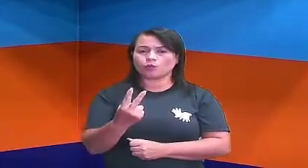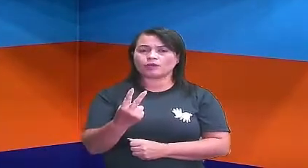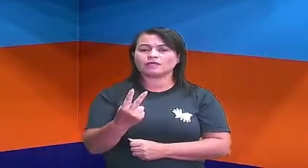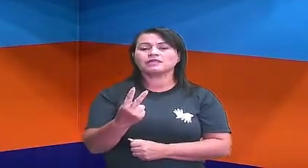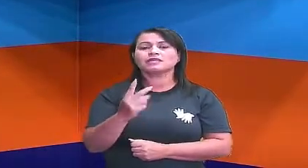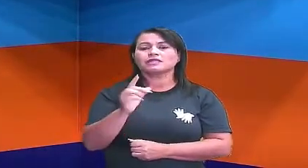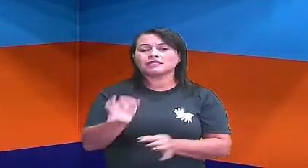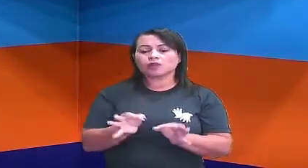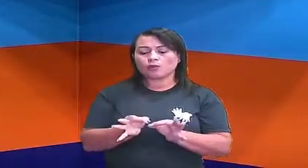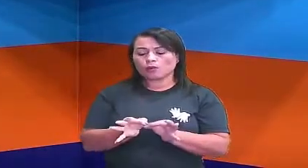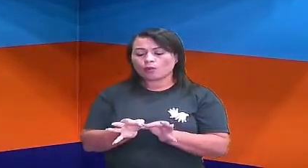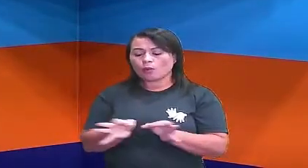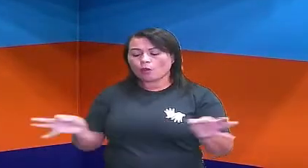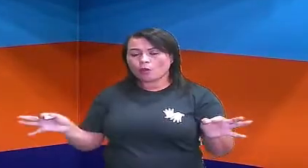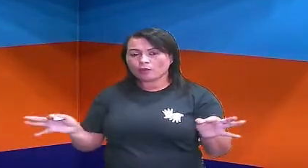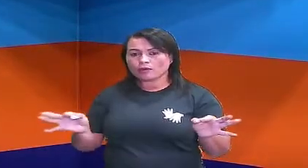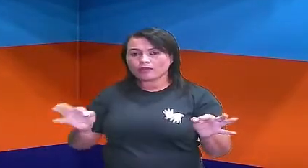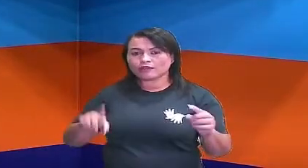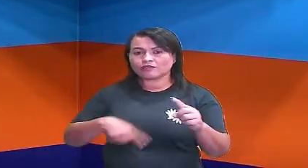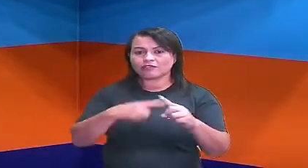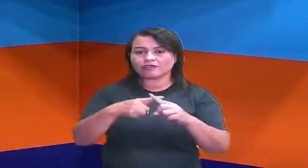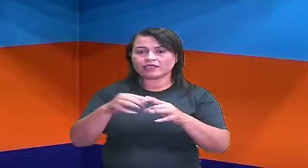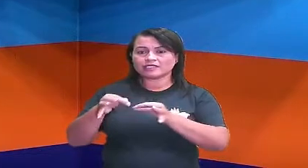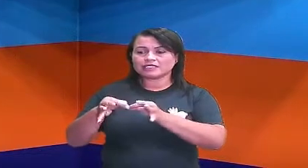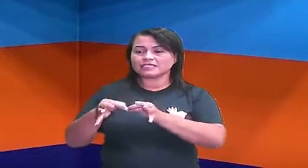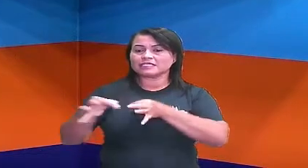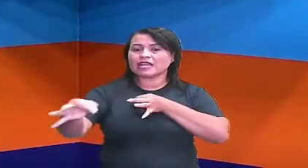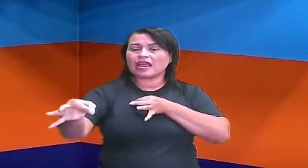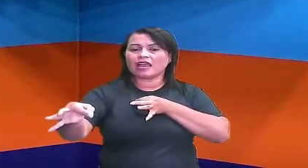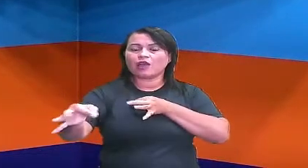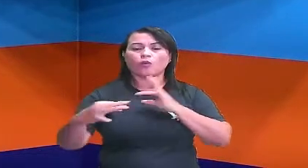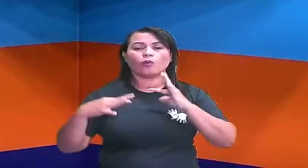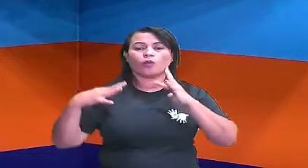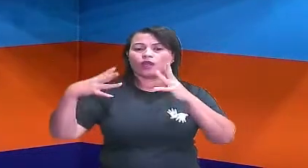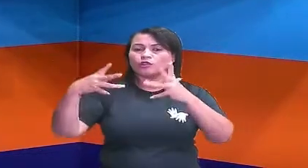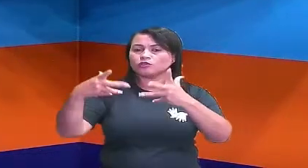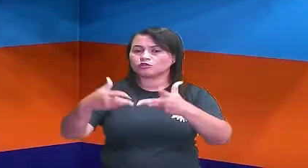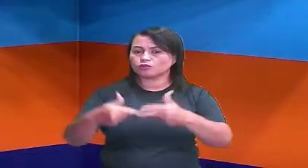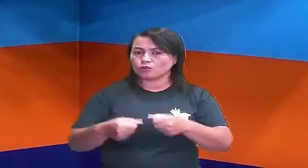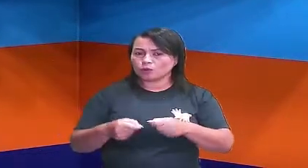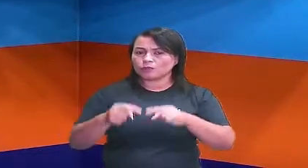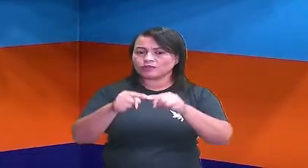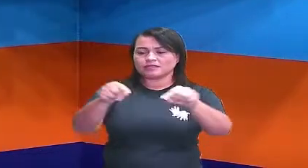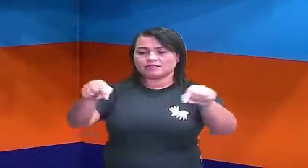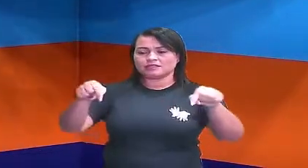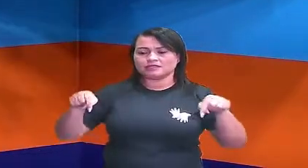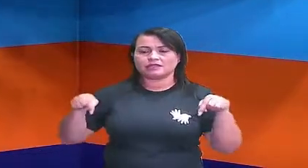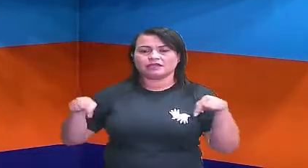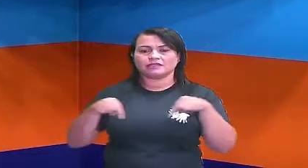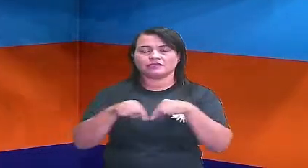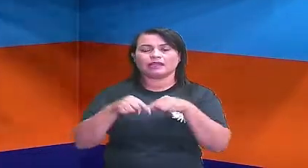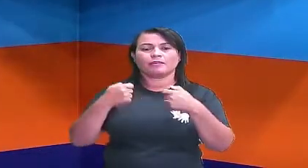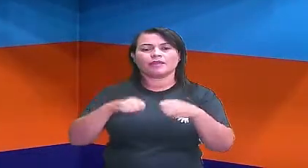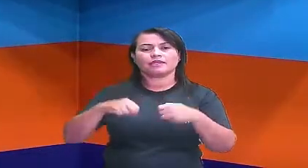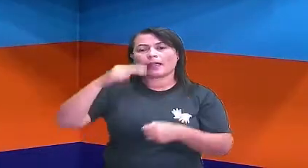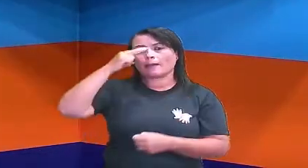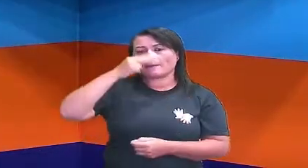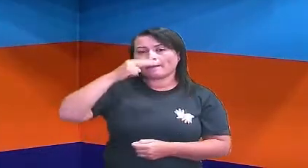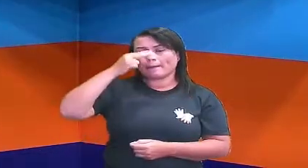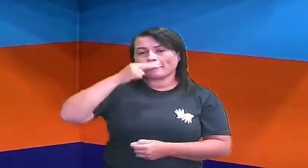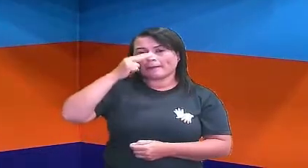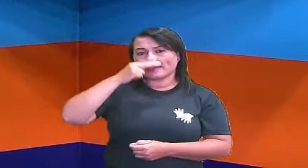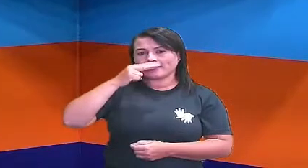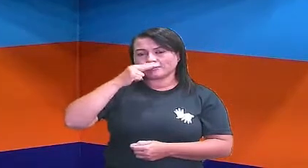vezes largura. Todas as dimensões devem estar numa mesma unidade